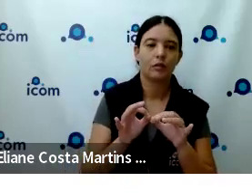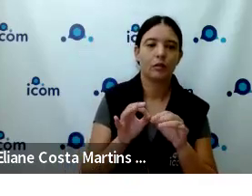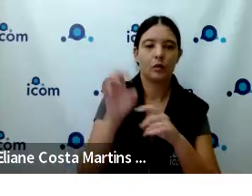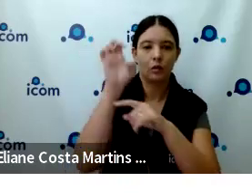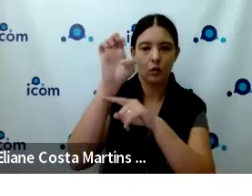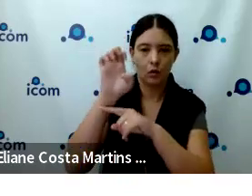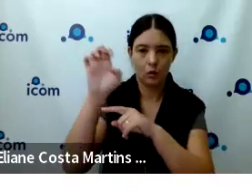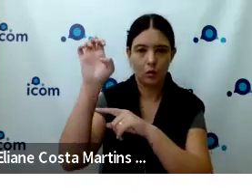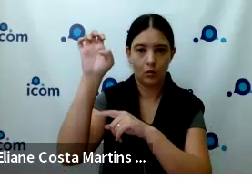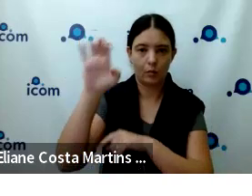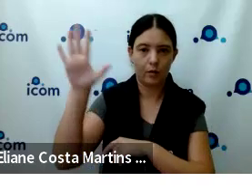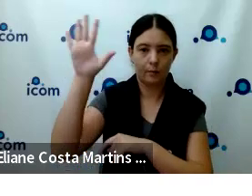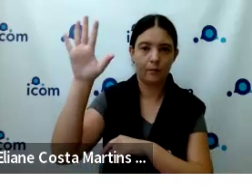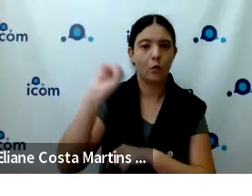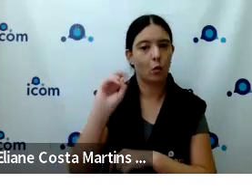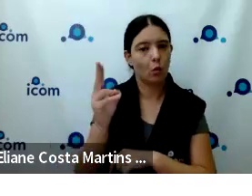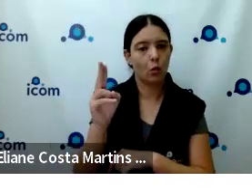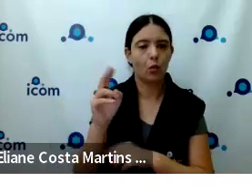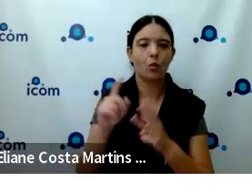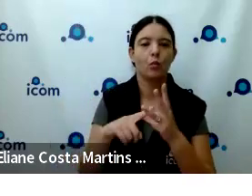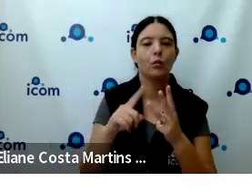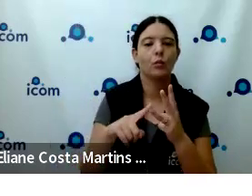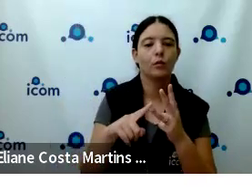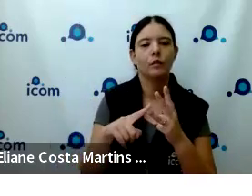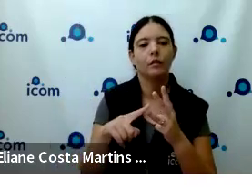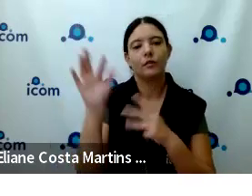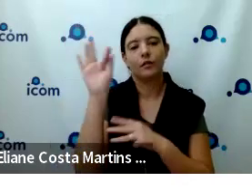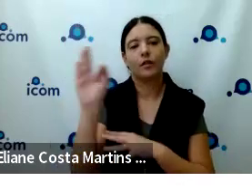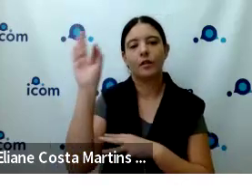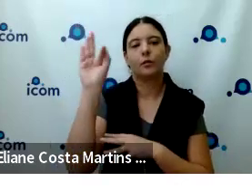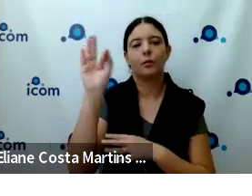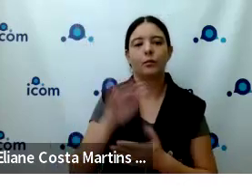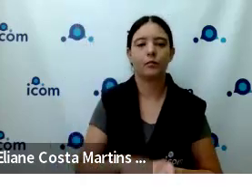ou do Tribunal Fiscal Federal.